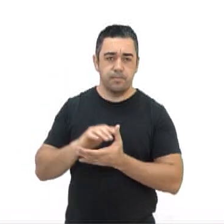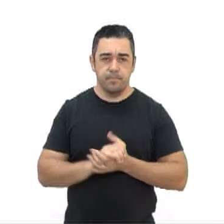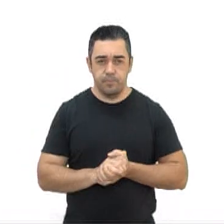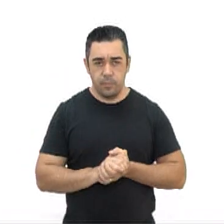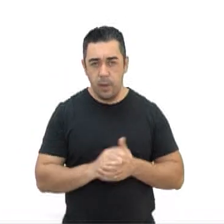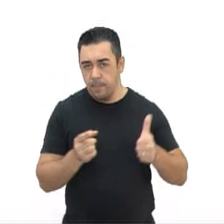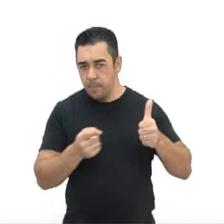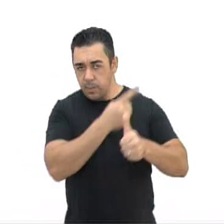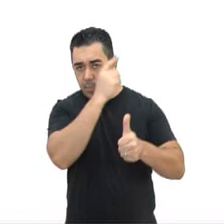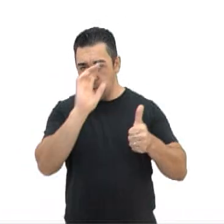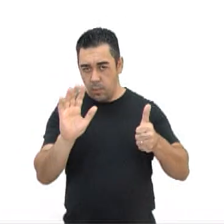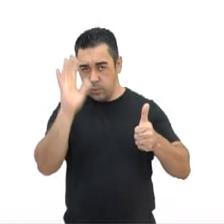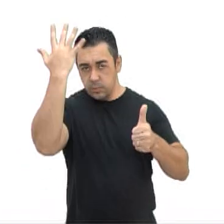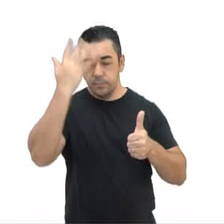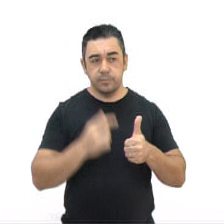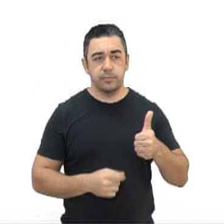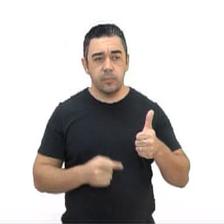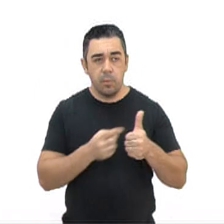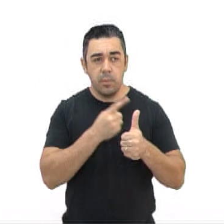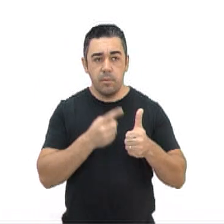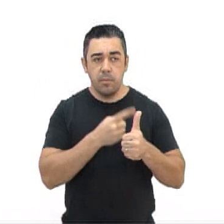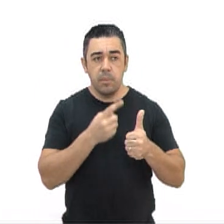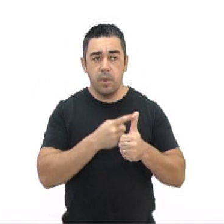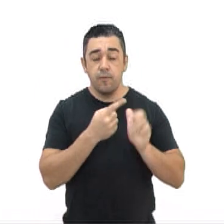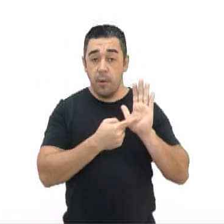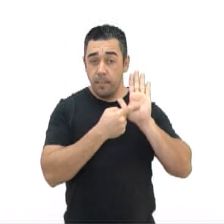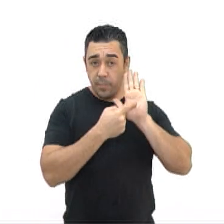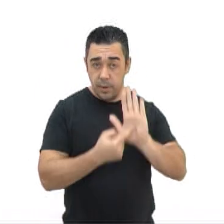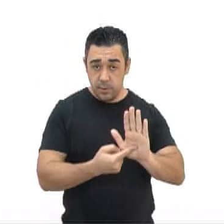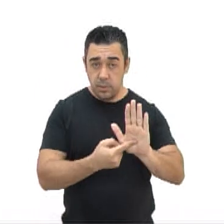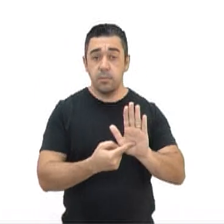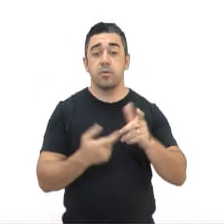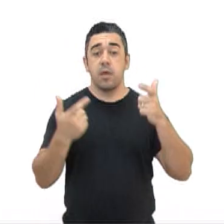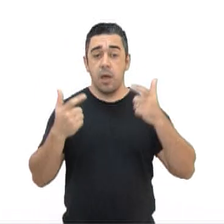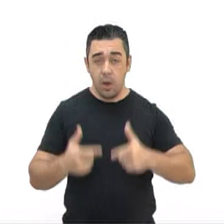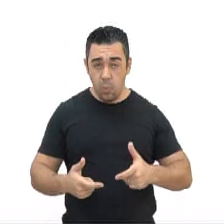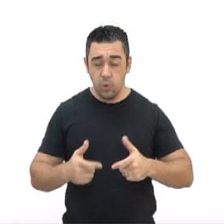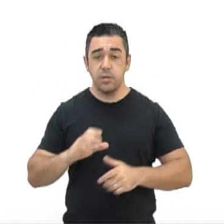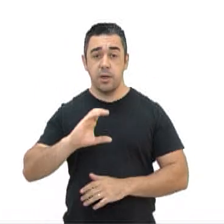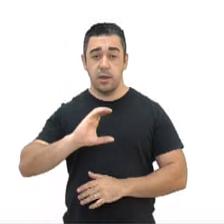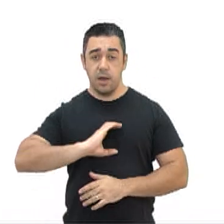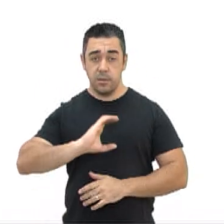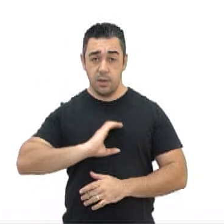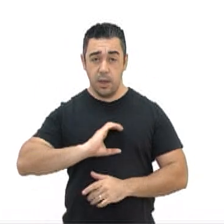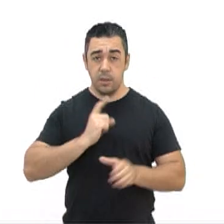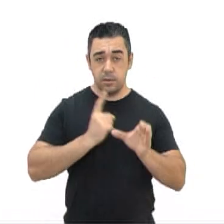primeiro deles é que o goalball foi apresentado nos Jogos de Toronto em